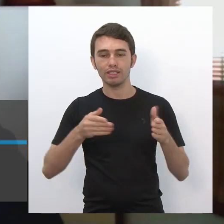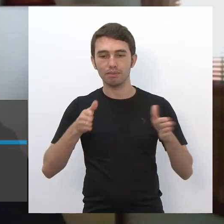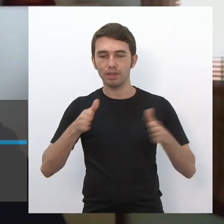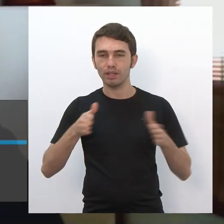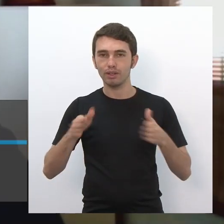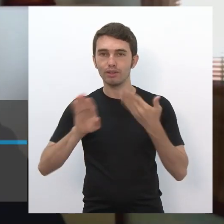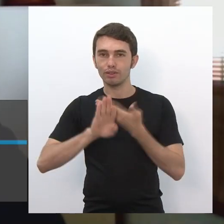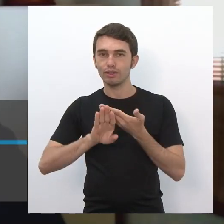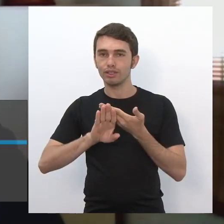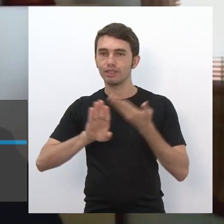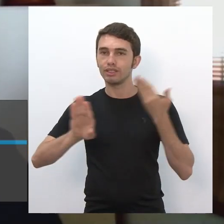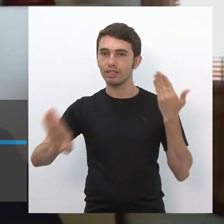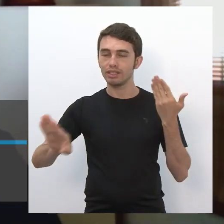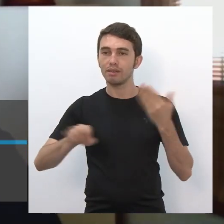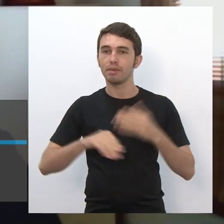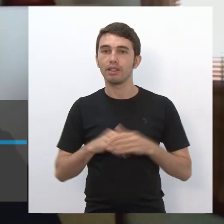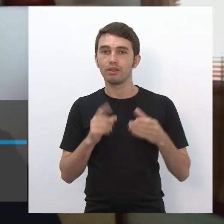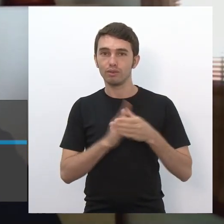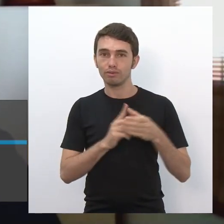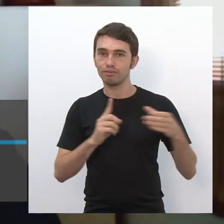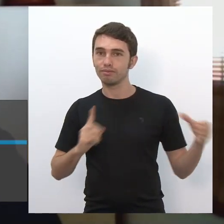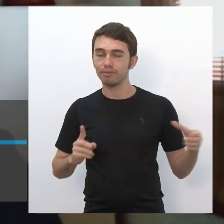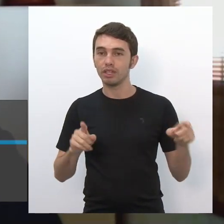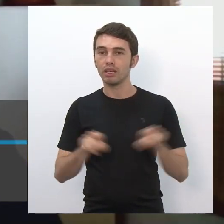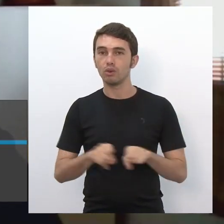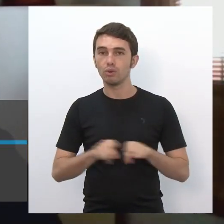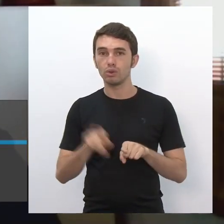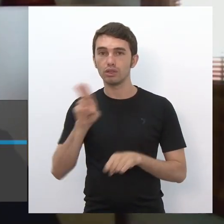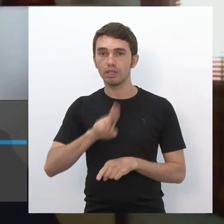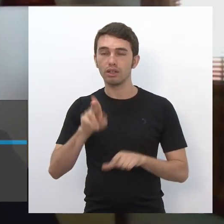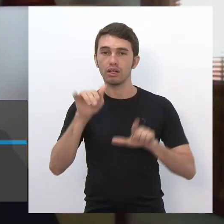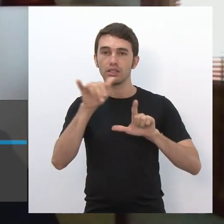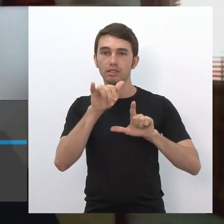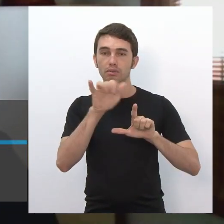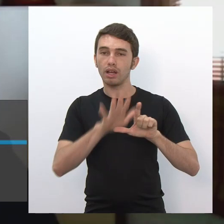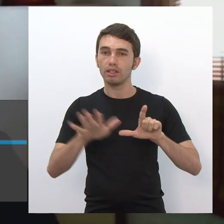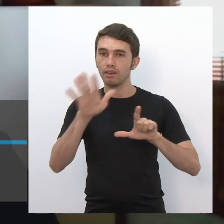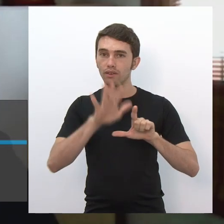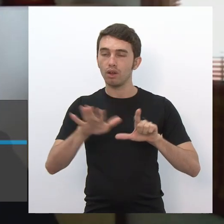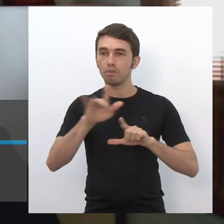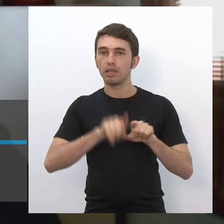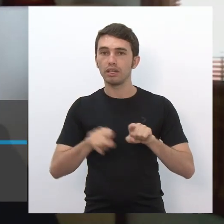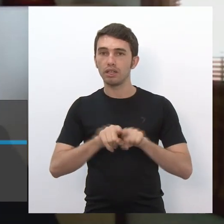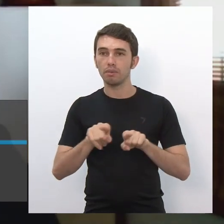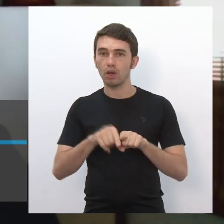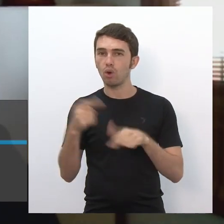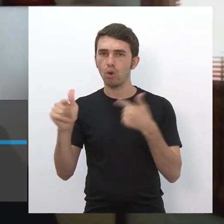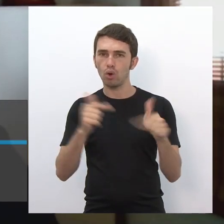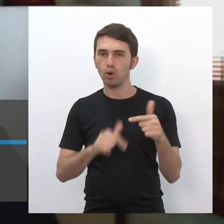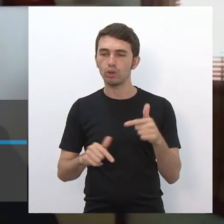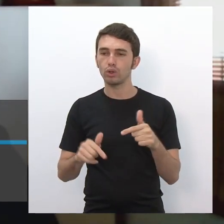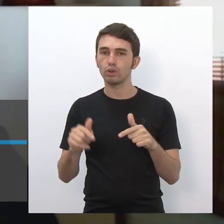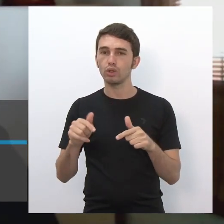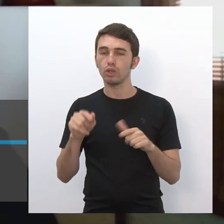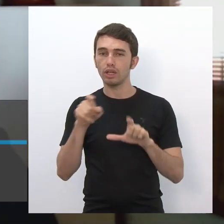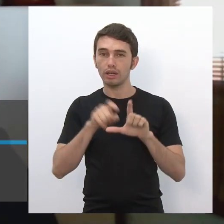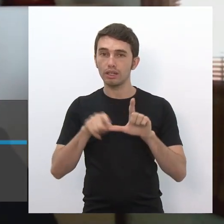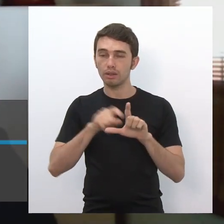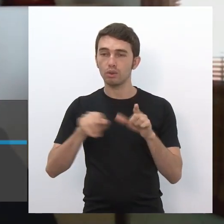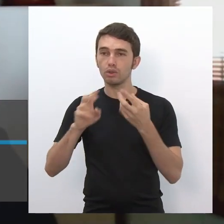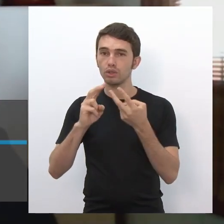distanciamento, utilizando plataformas e outros recursos no formato à distância e que poderão ser